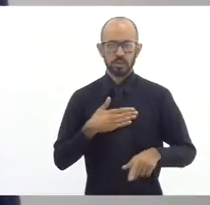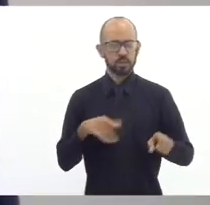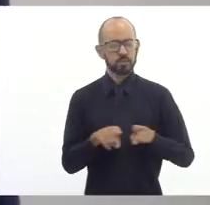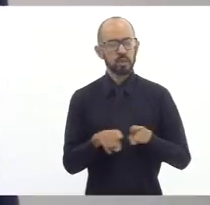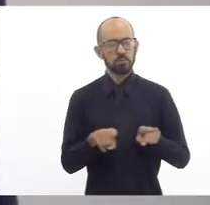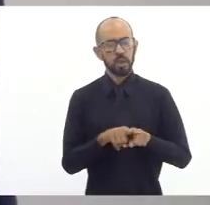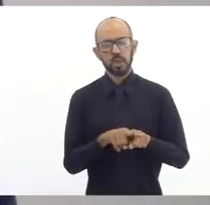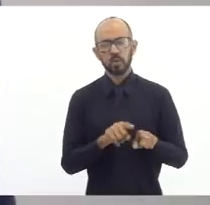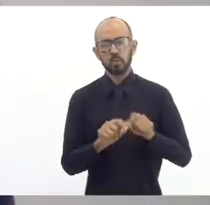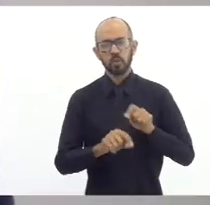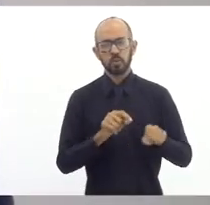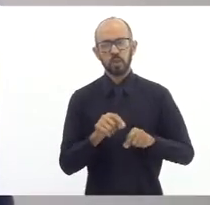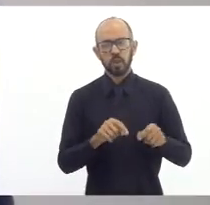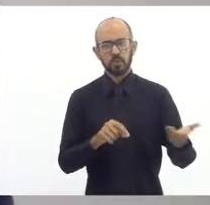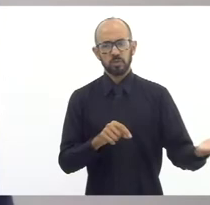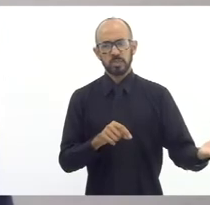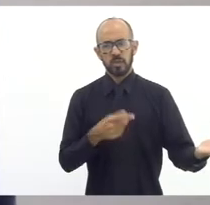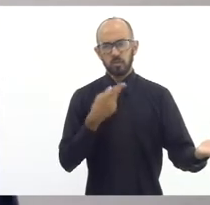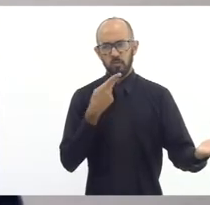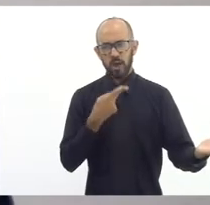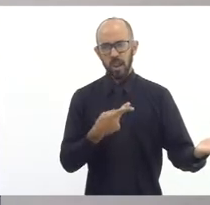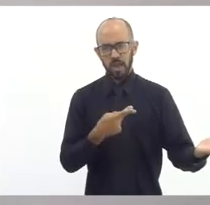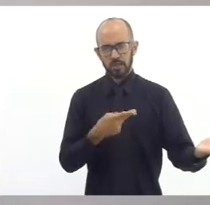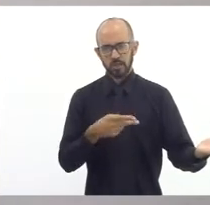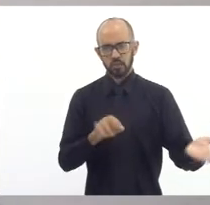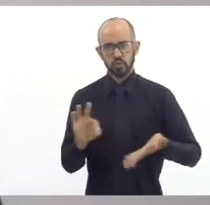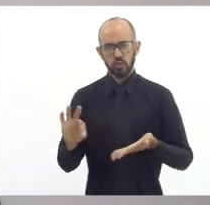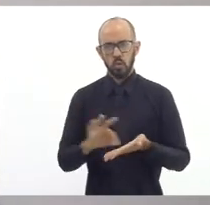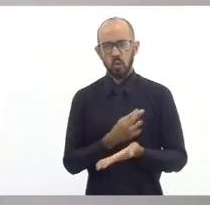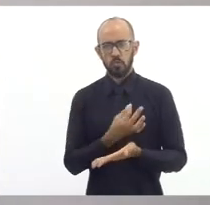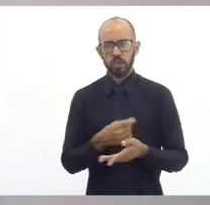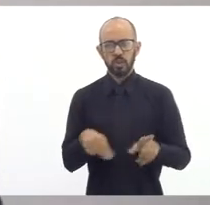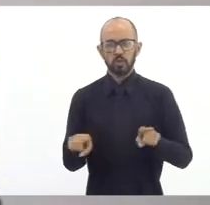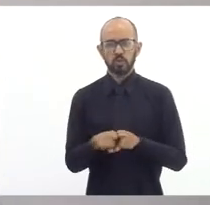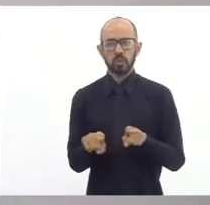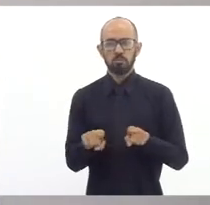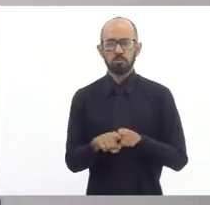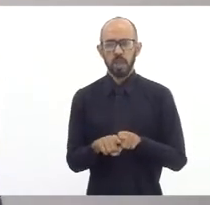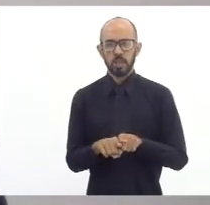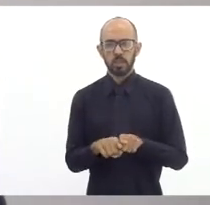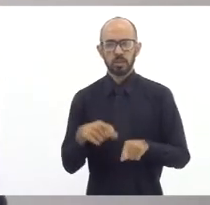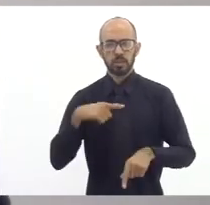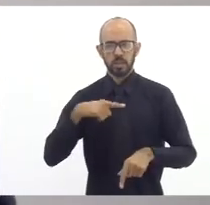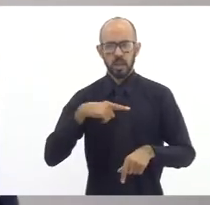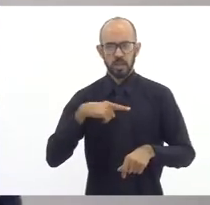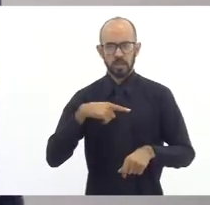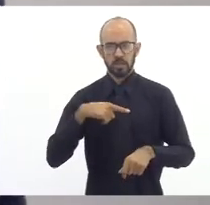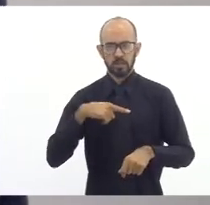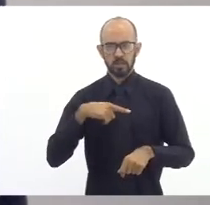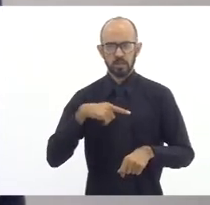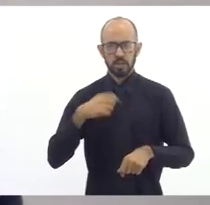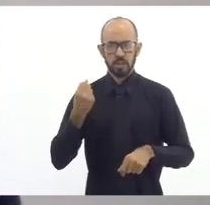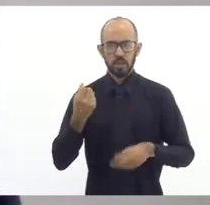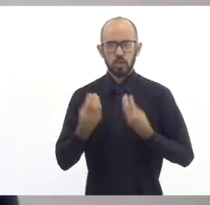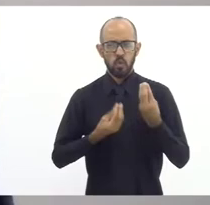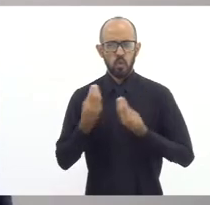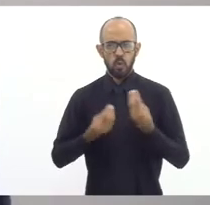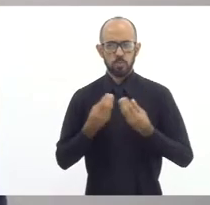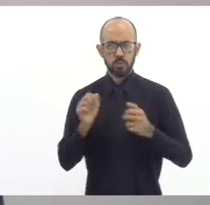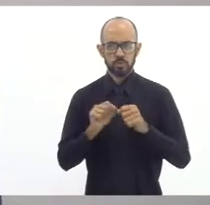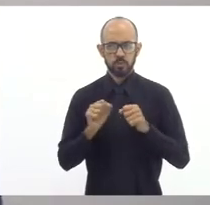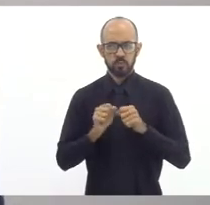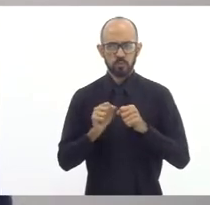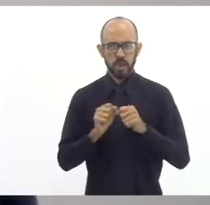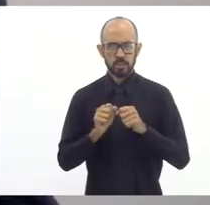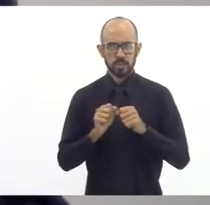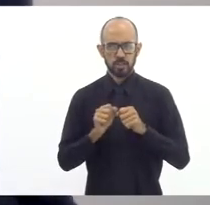que você falasse um pouco do convênio que existe, como que esse convênio é feito, de cessão